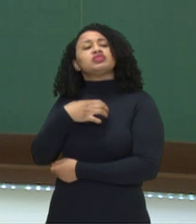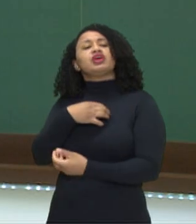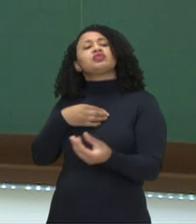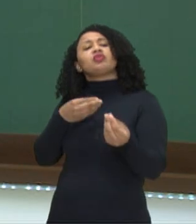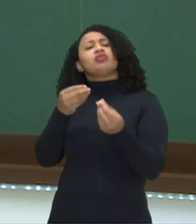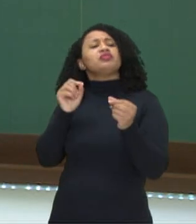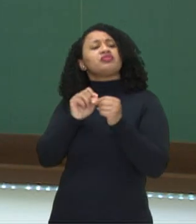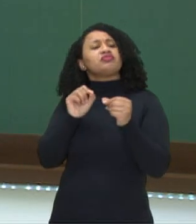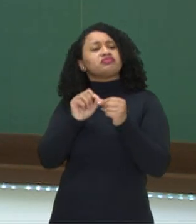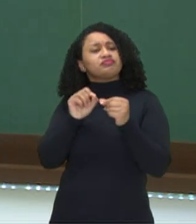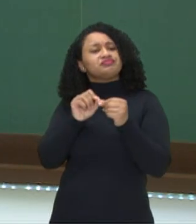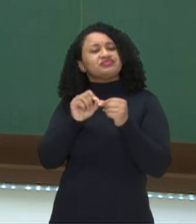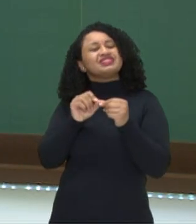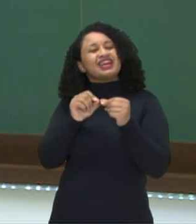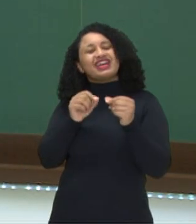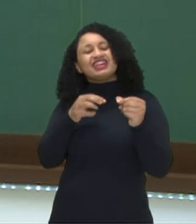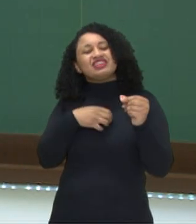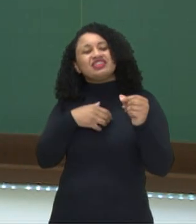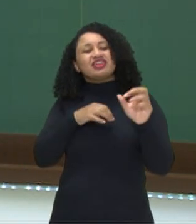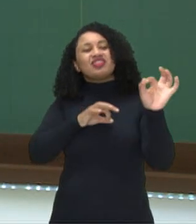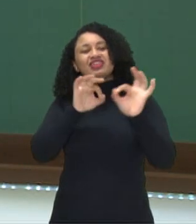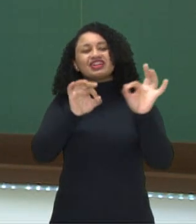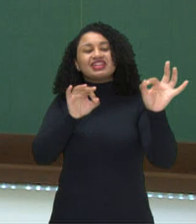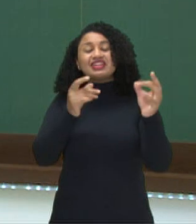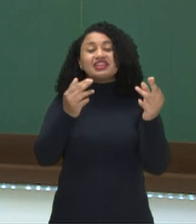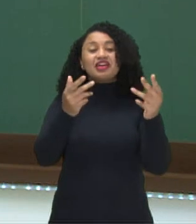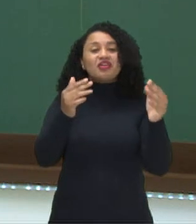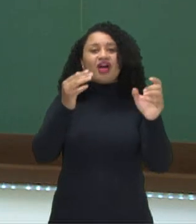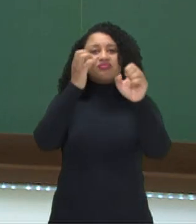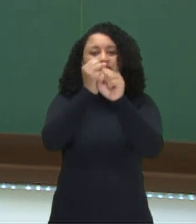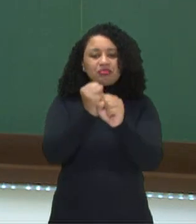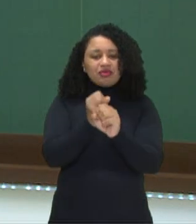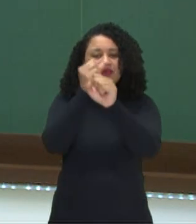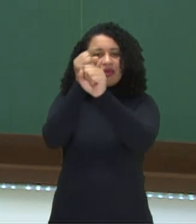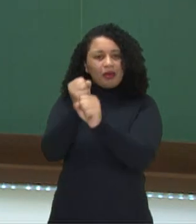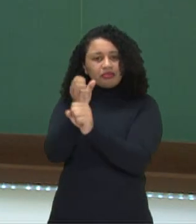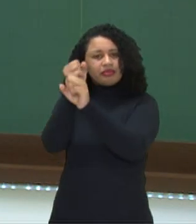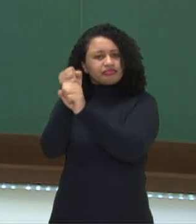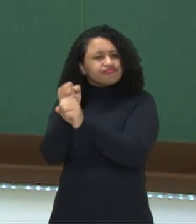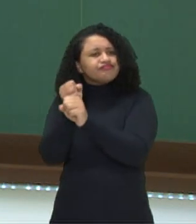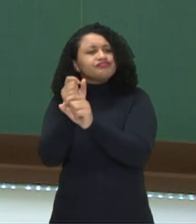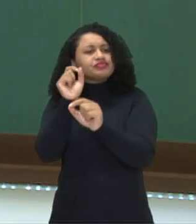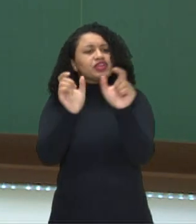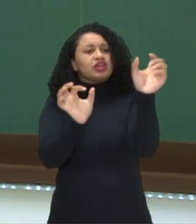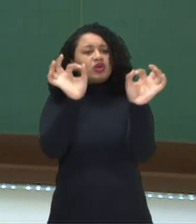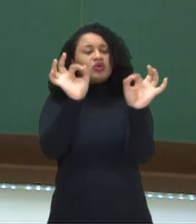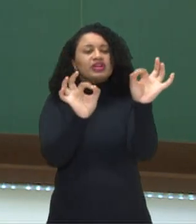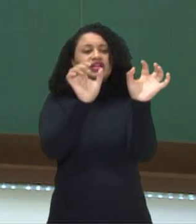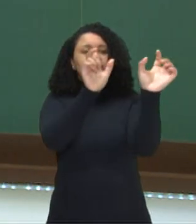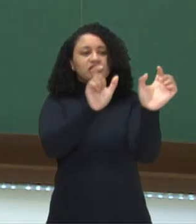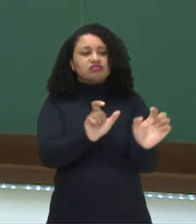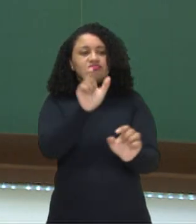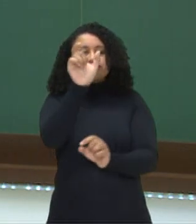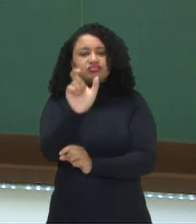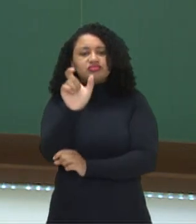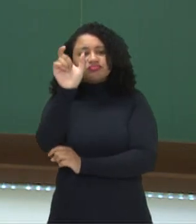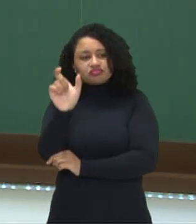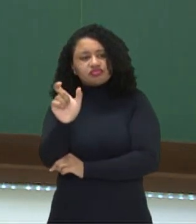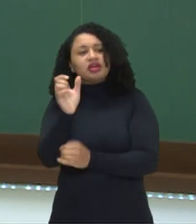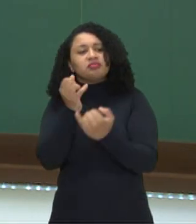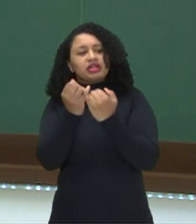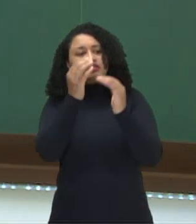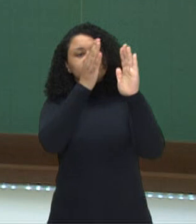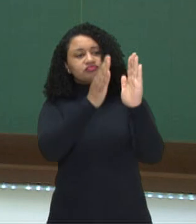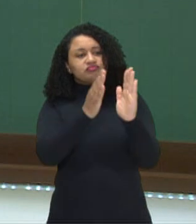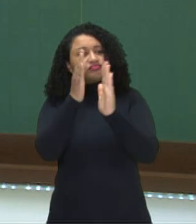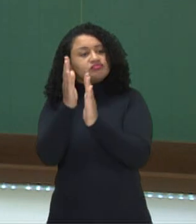modo? É aquele que a gente arma tipo uma continha, não é? E já coloca os polinômios ali com os termos semelhantes um embaixo